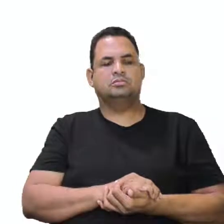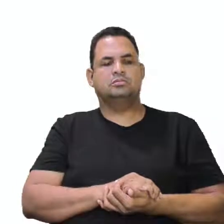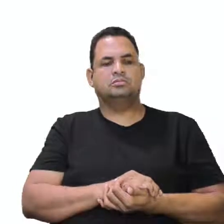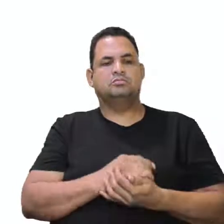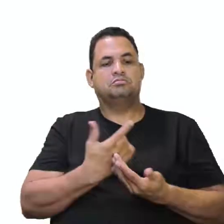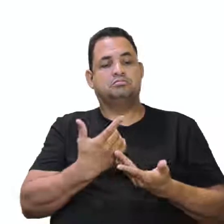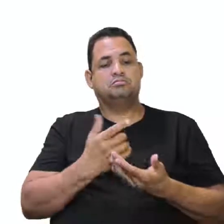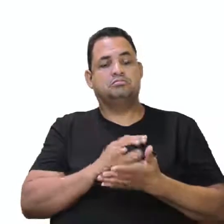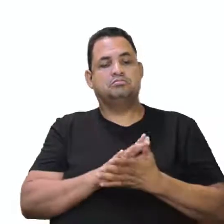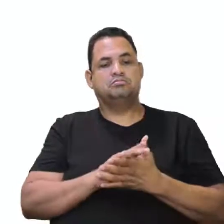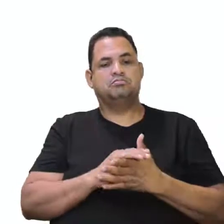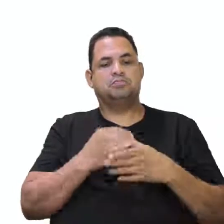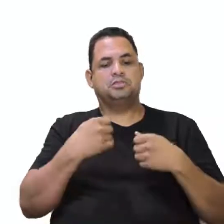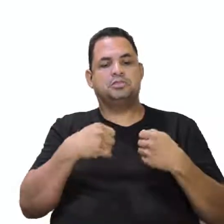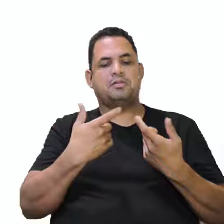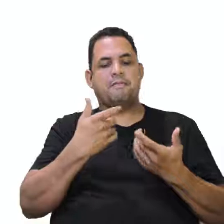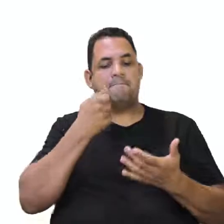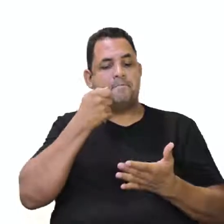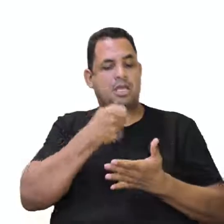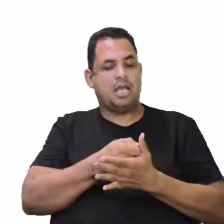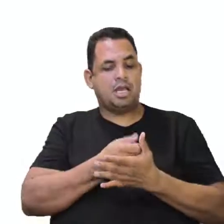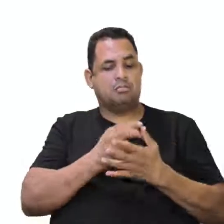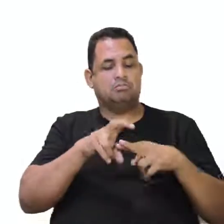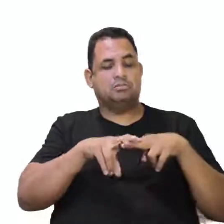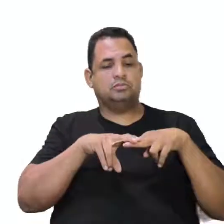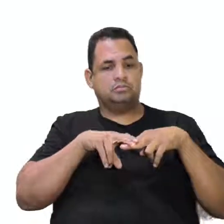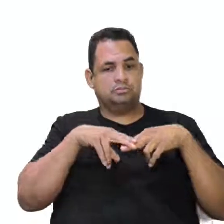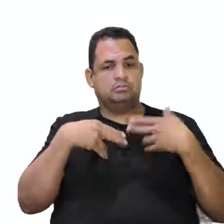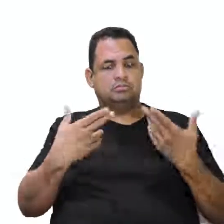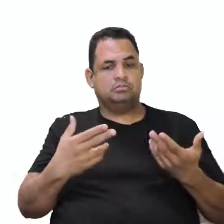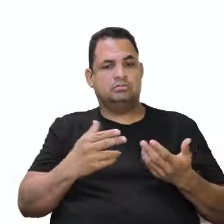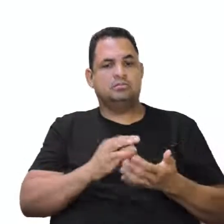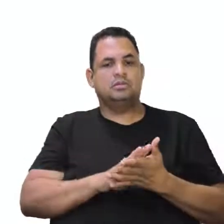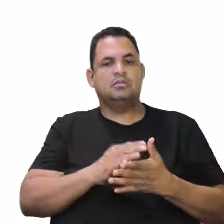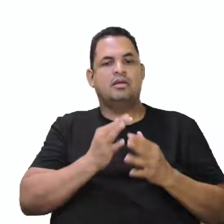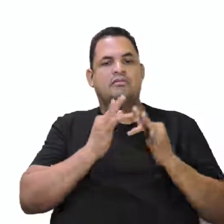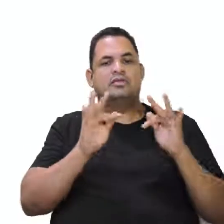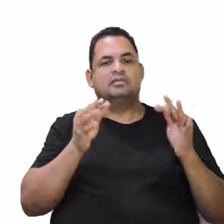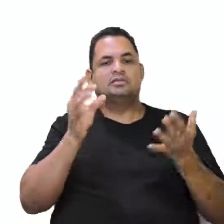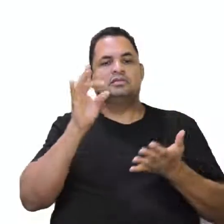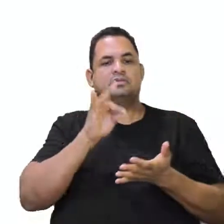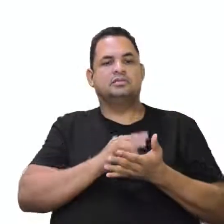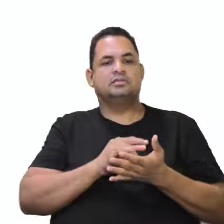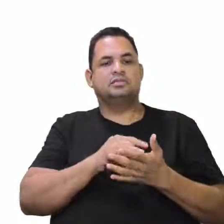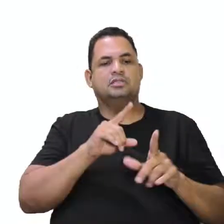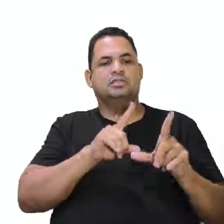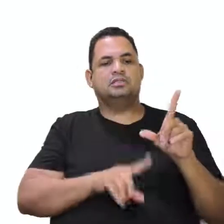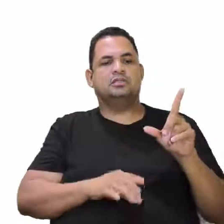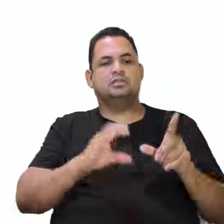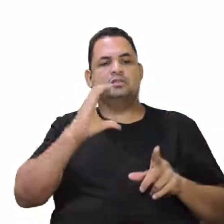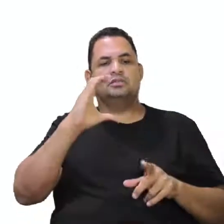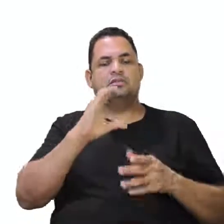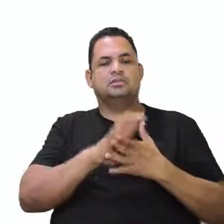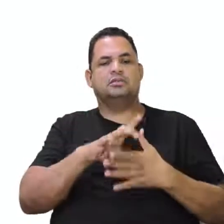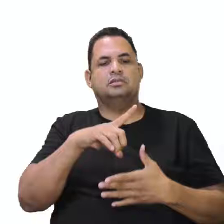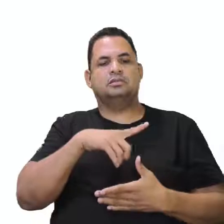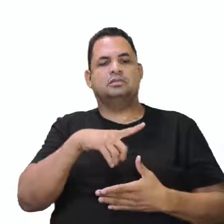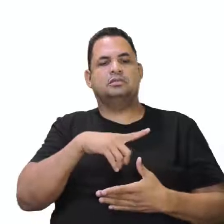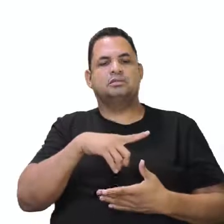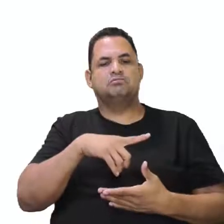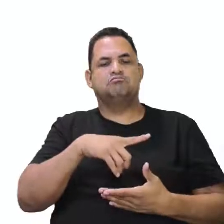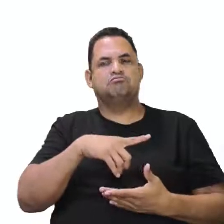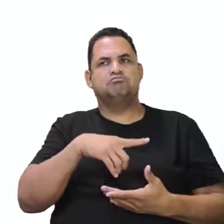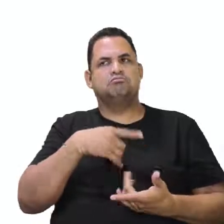tem que pagar por isso, numa frase afirmativa. Nossa letra C. Tem alguma